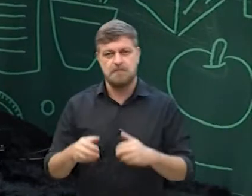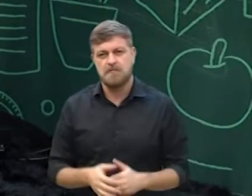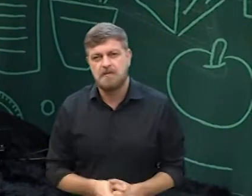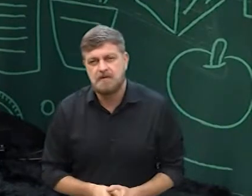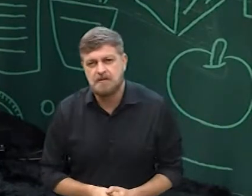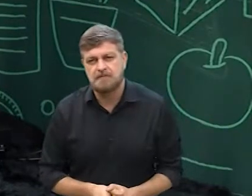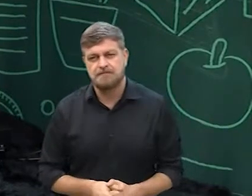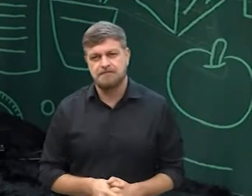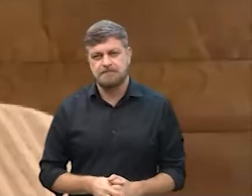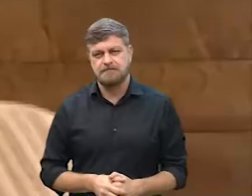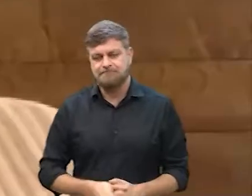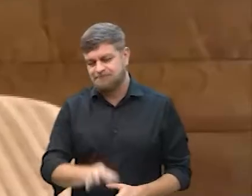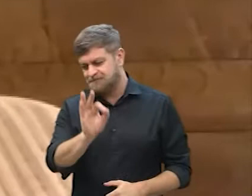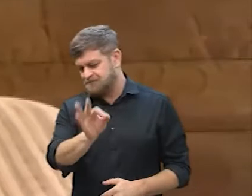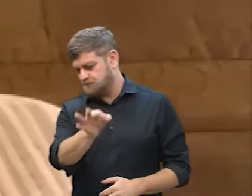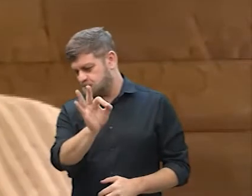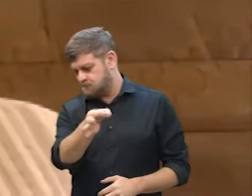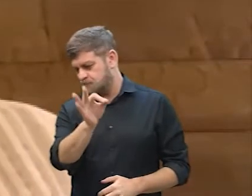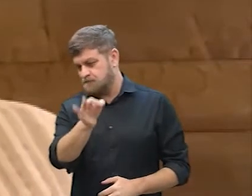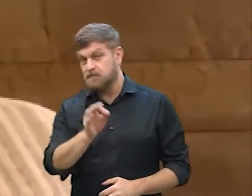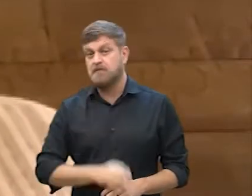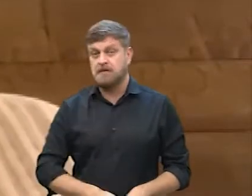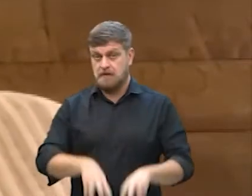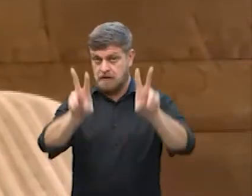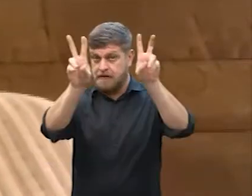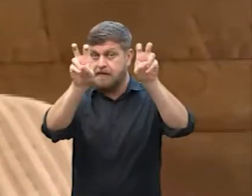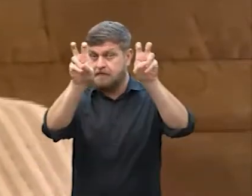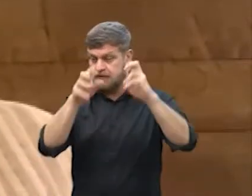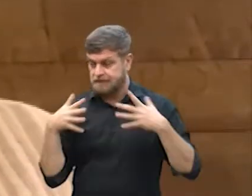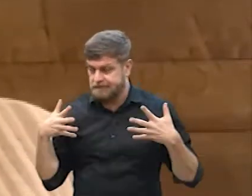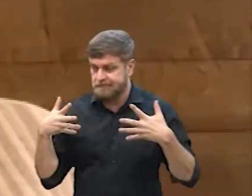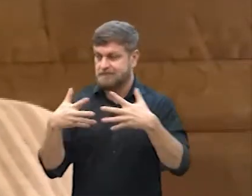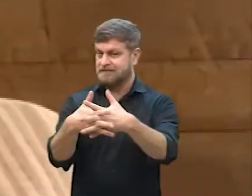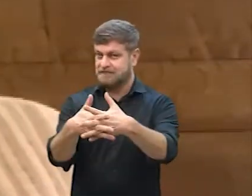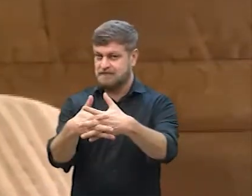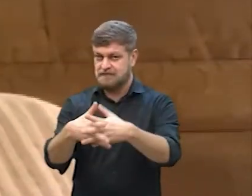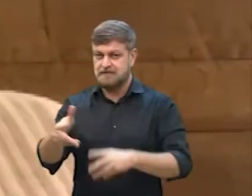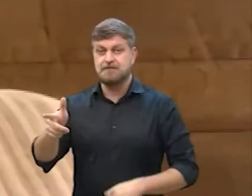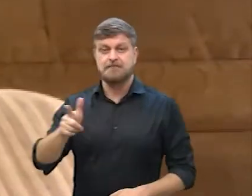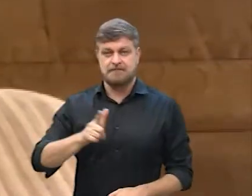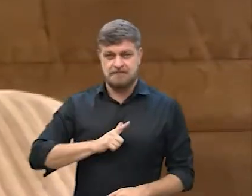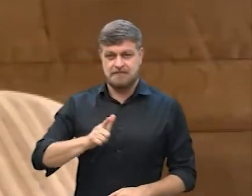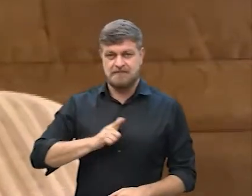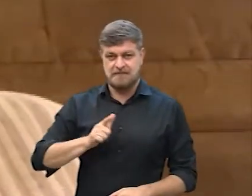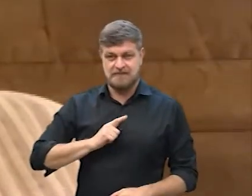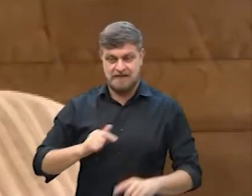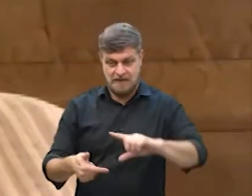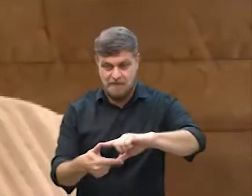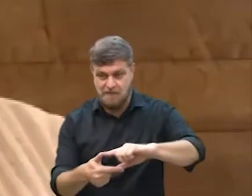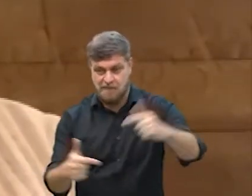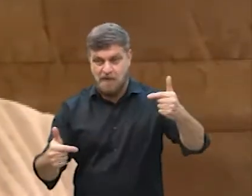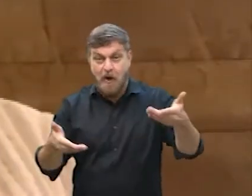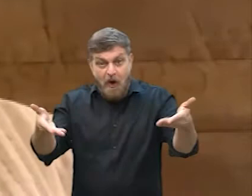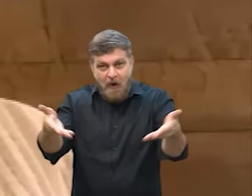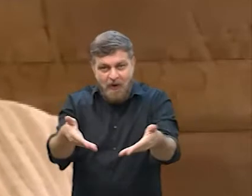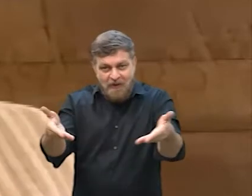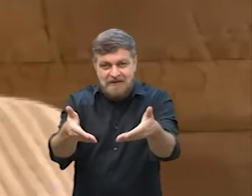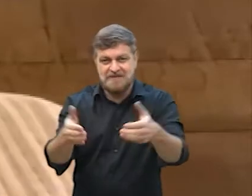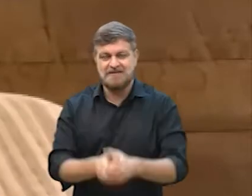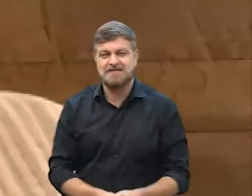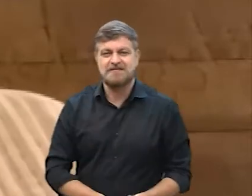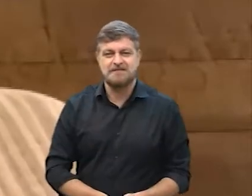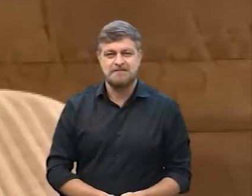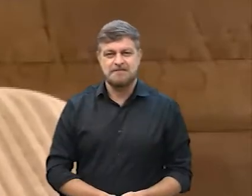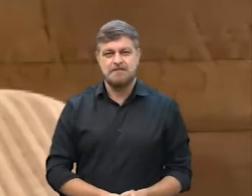professora? Sim, é um assunto bastante polêmico, é um assunto bastante atual também, e por